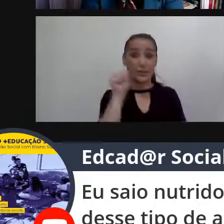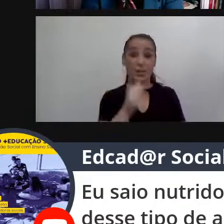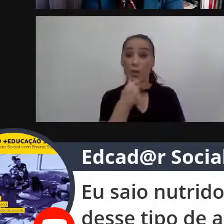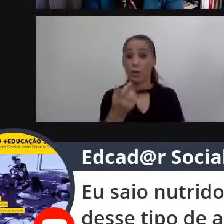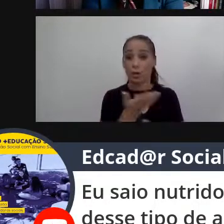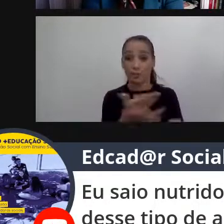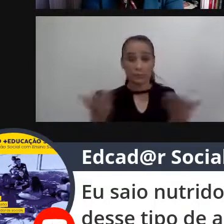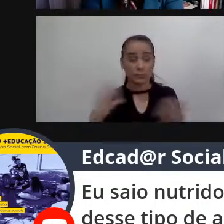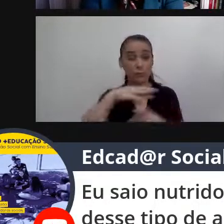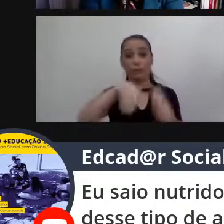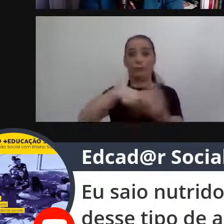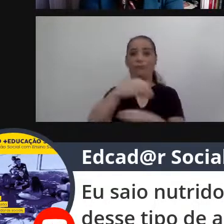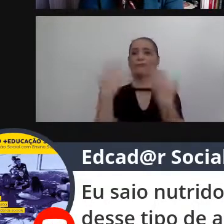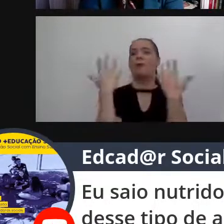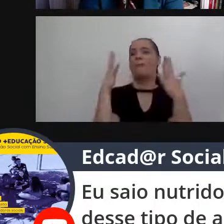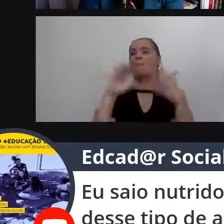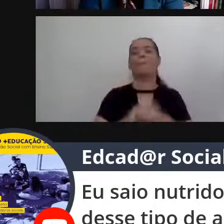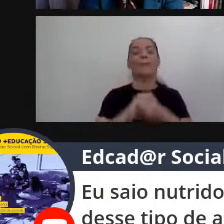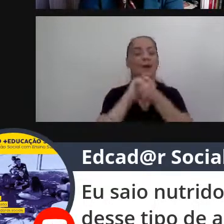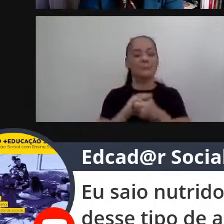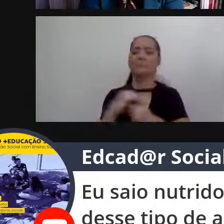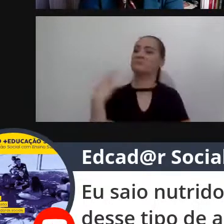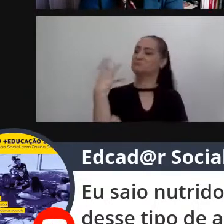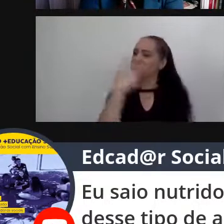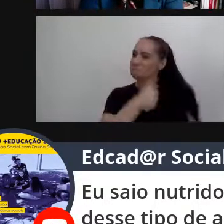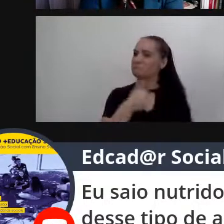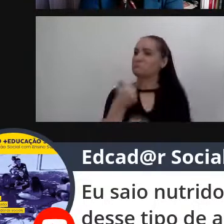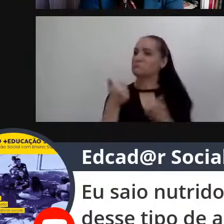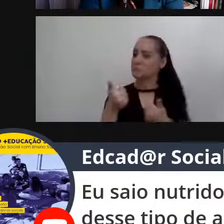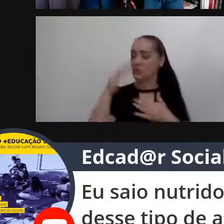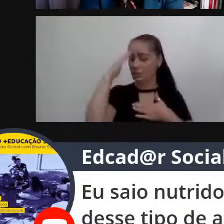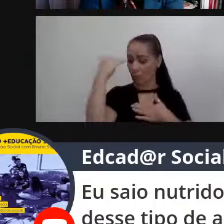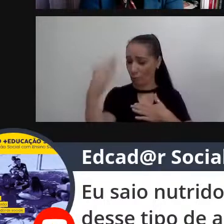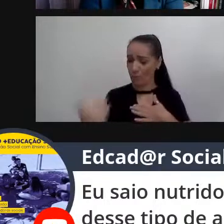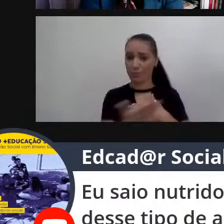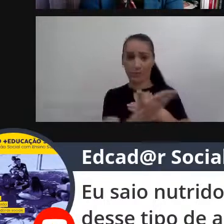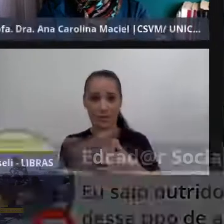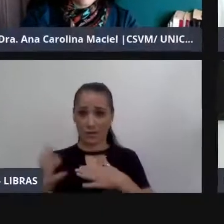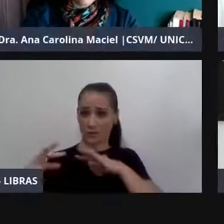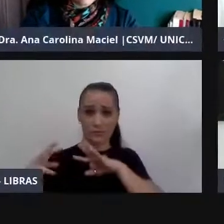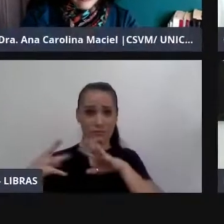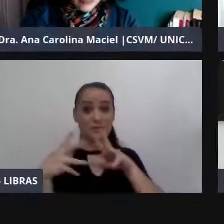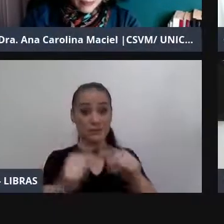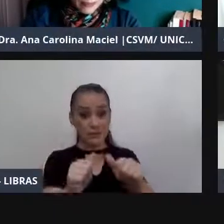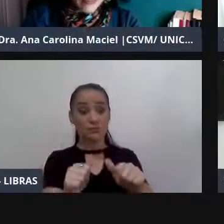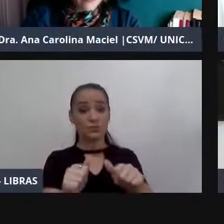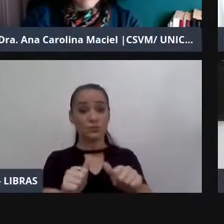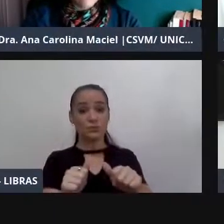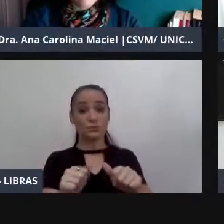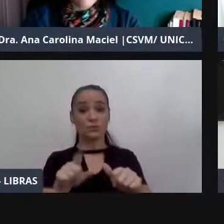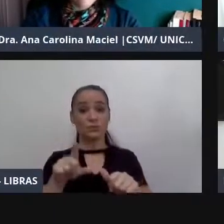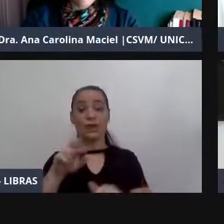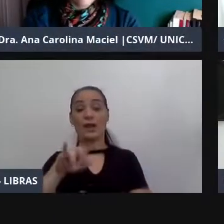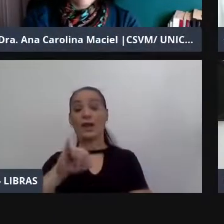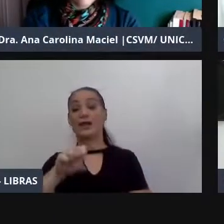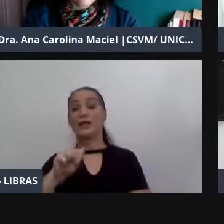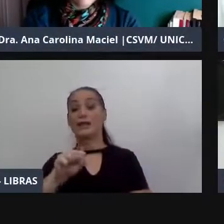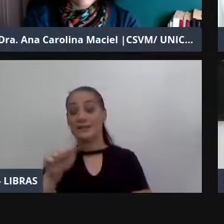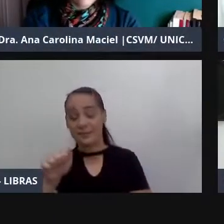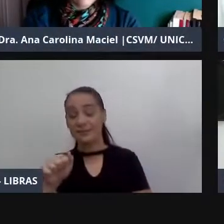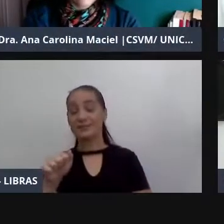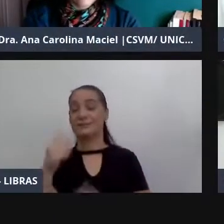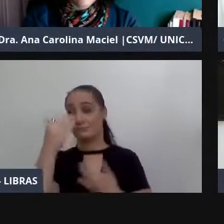envolvidas. Achei muito bonito, viu? É uma homenagem a todos vocês. Obrigado, Larisa. Vamos de imediato agora